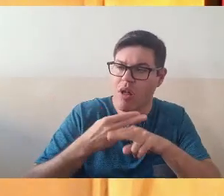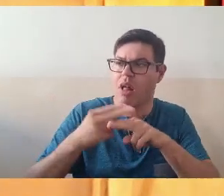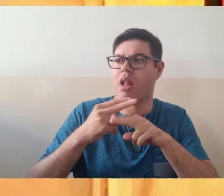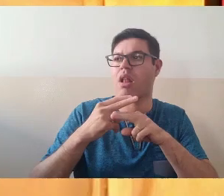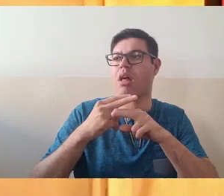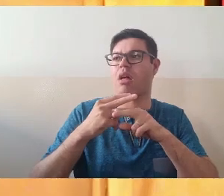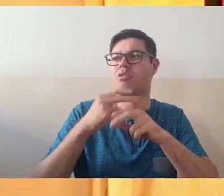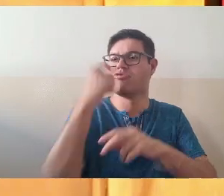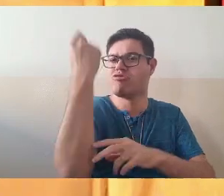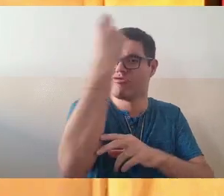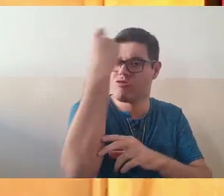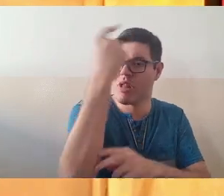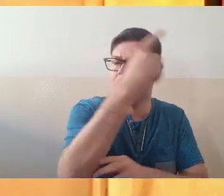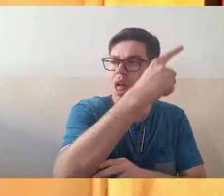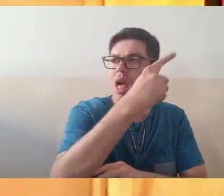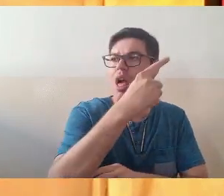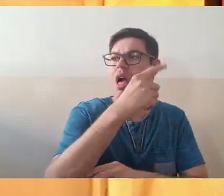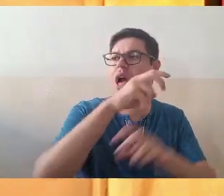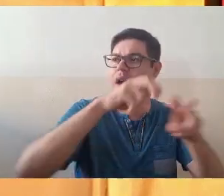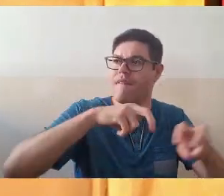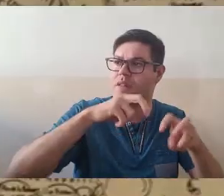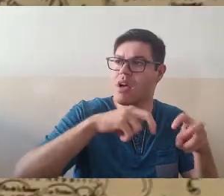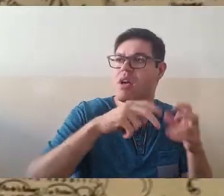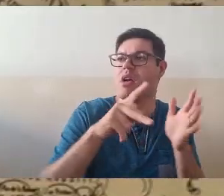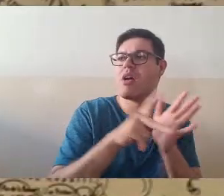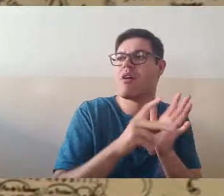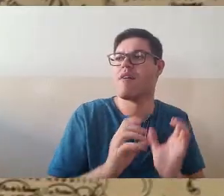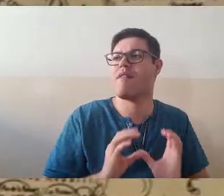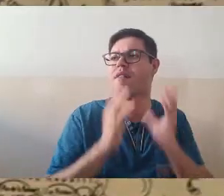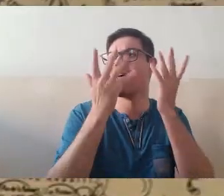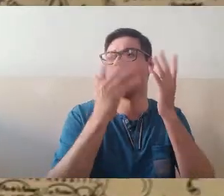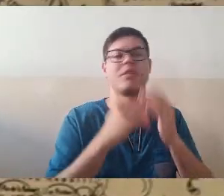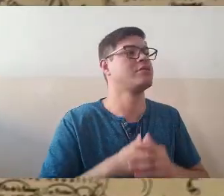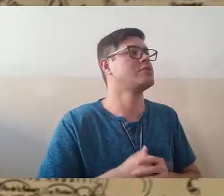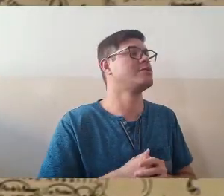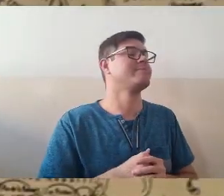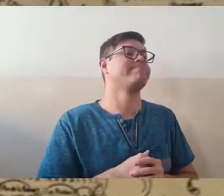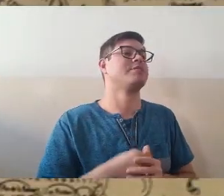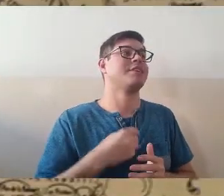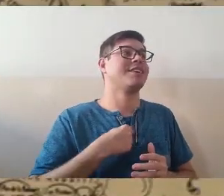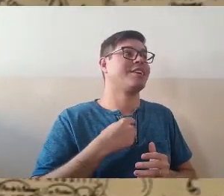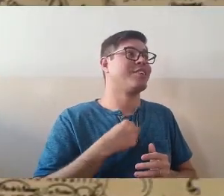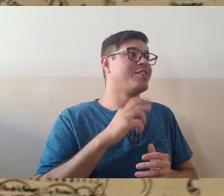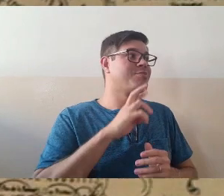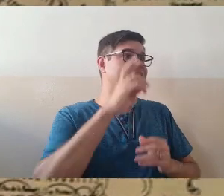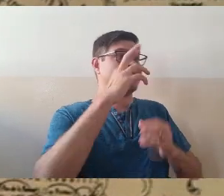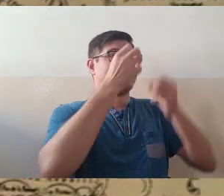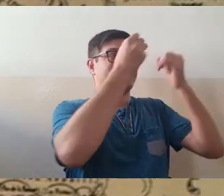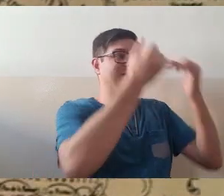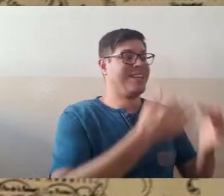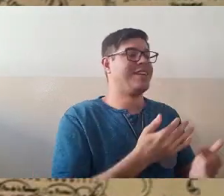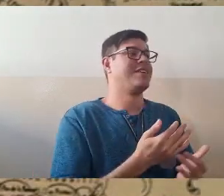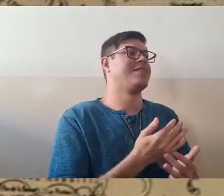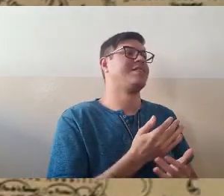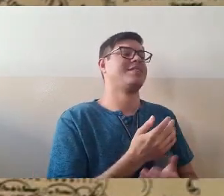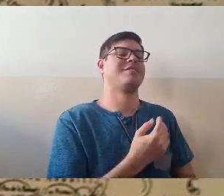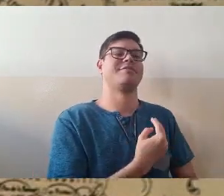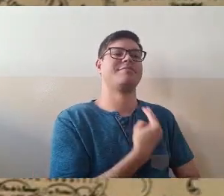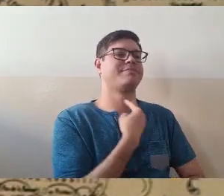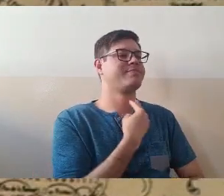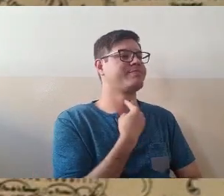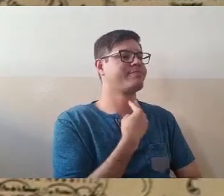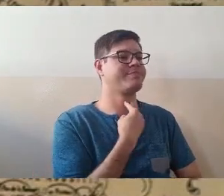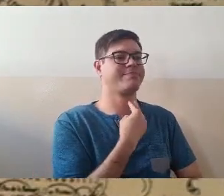tem? Olha, eu não estou autorizado a dizer quem virá, por exemplo, para o Arraial na Praça e